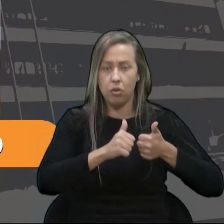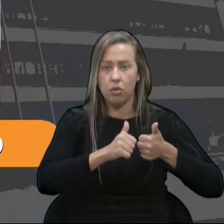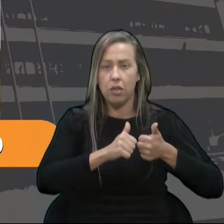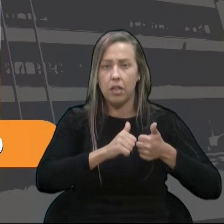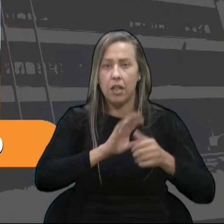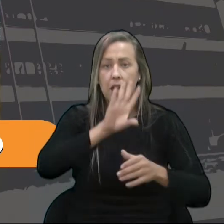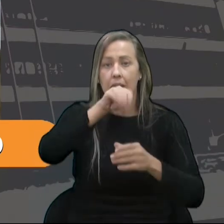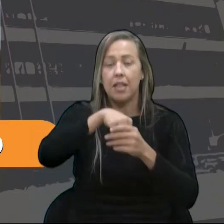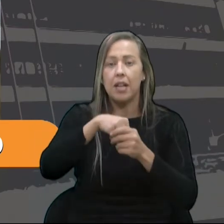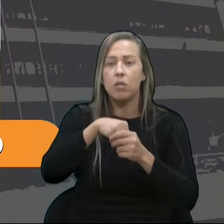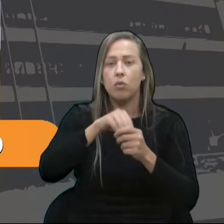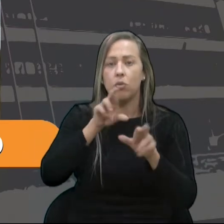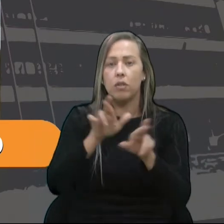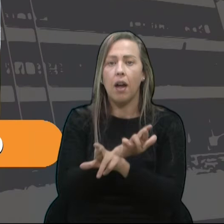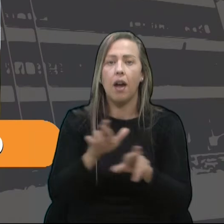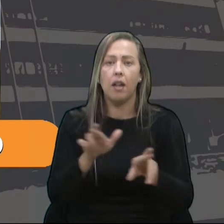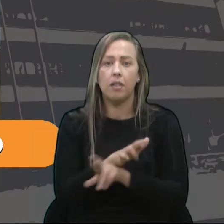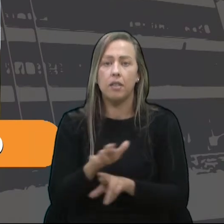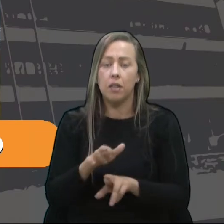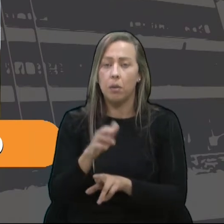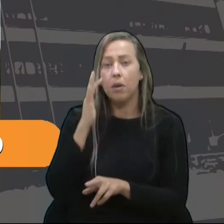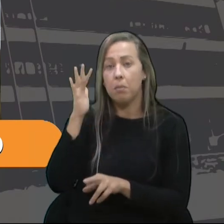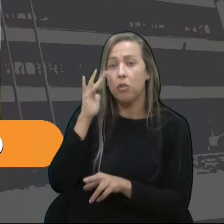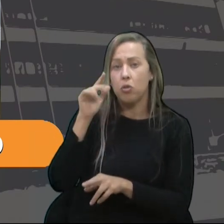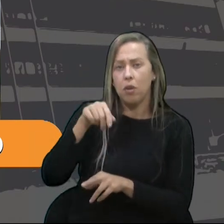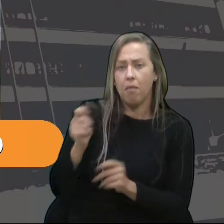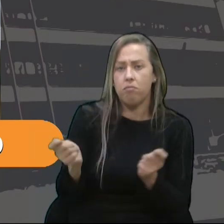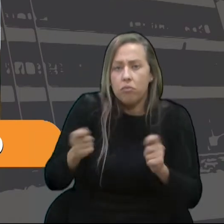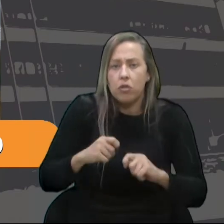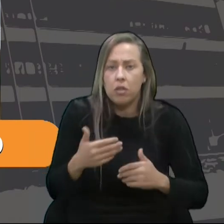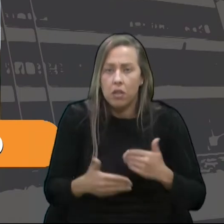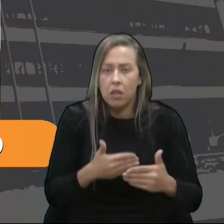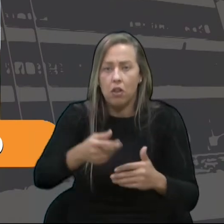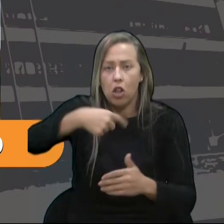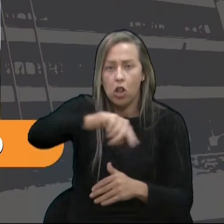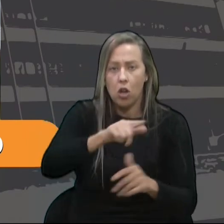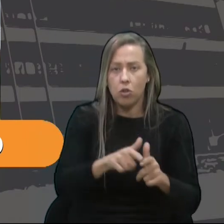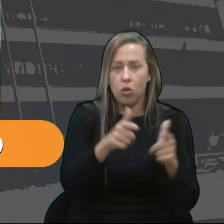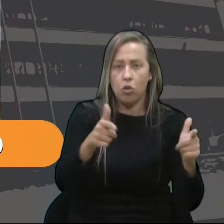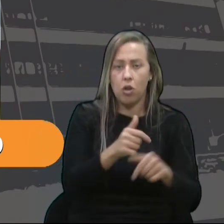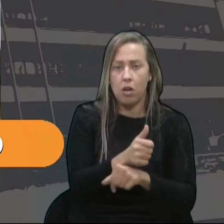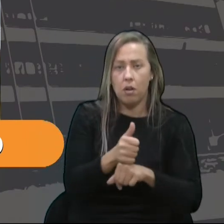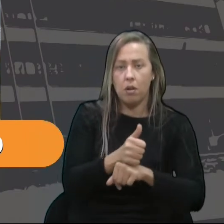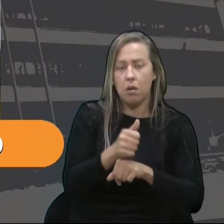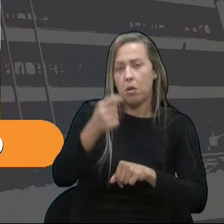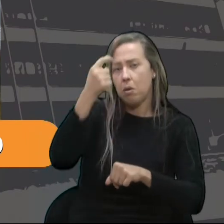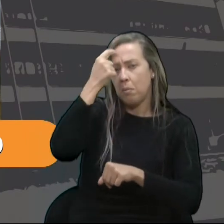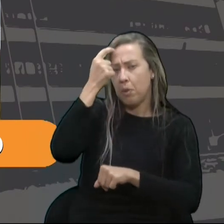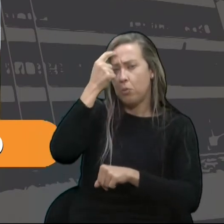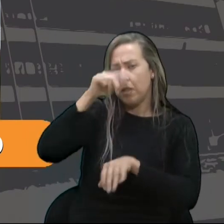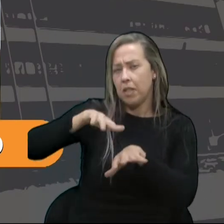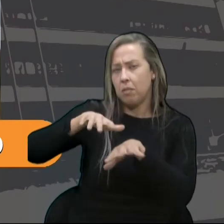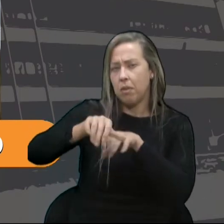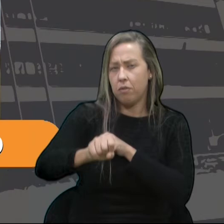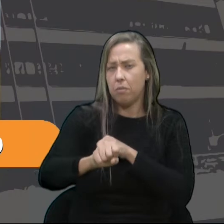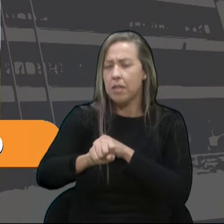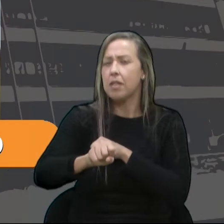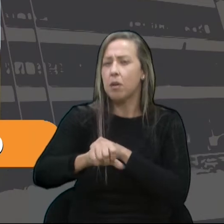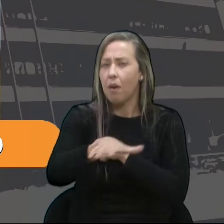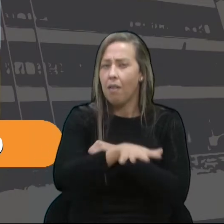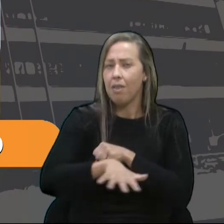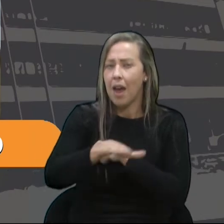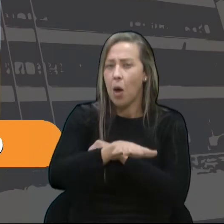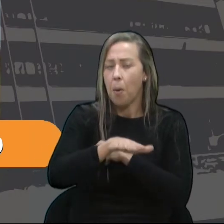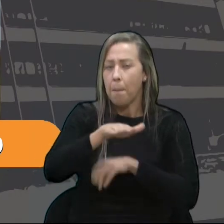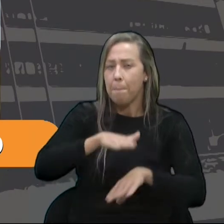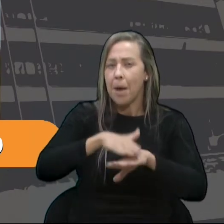dentro dessa nova relação. Eu imagino que isso é uma tendência que a gente, como jornalista, pode pensar em uma formação menos